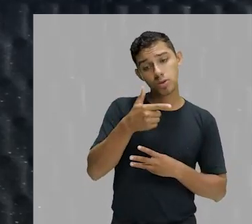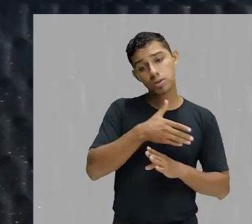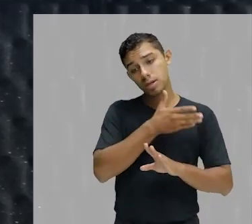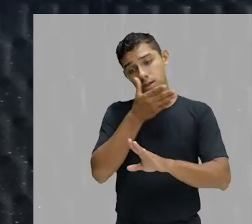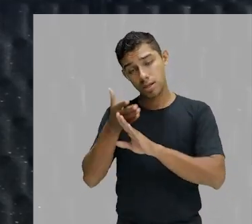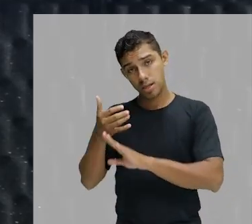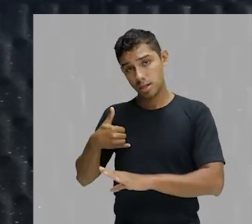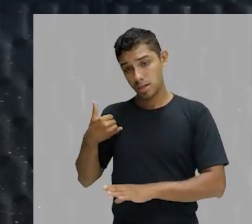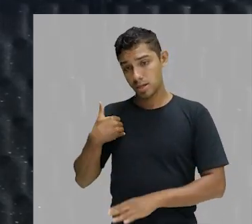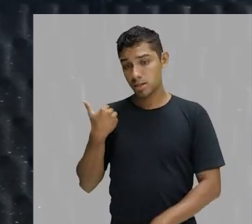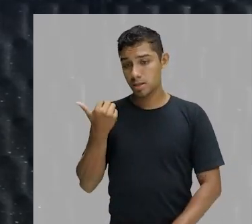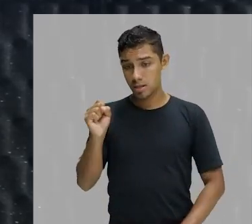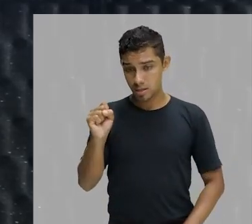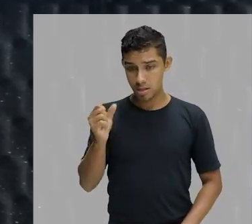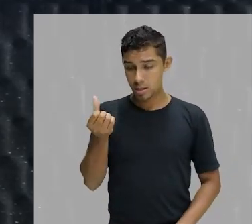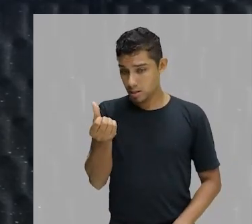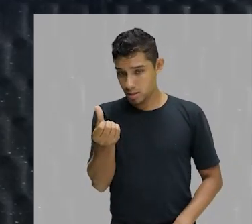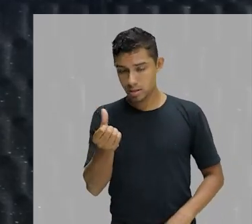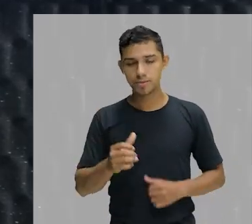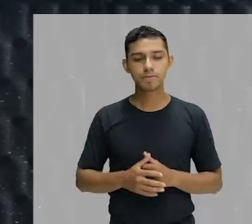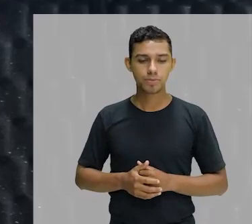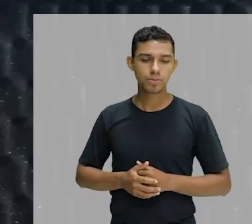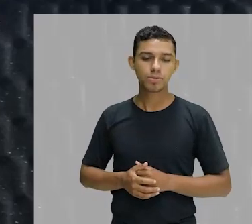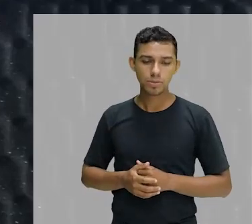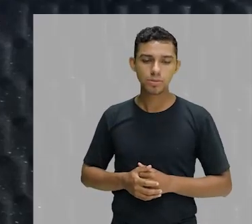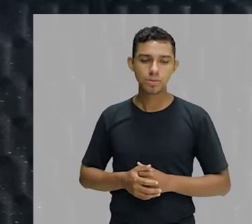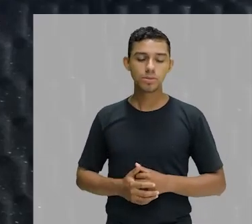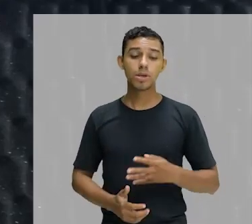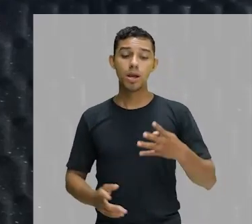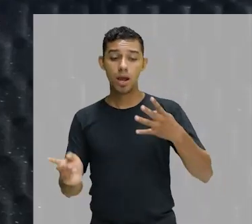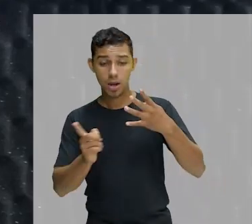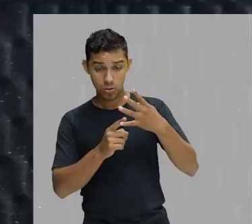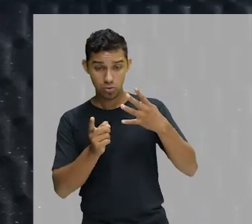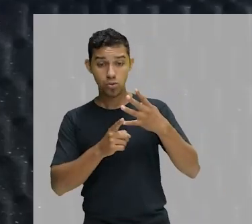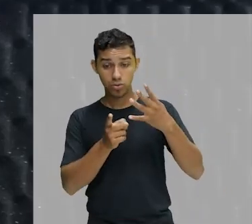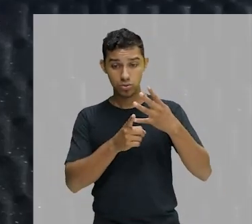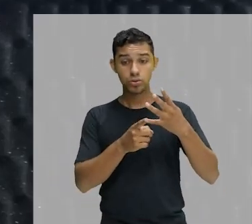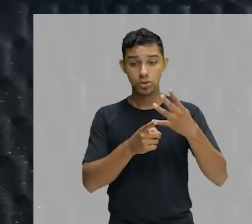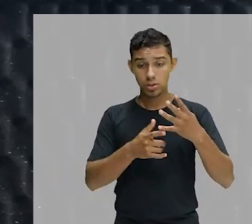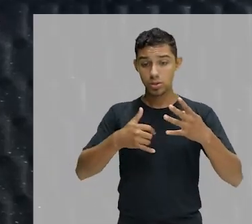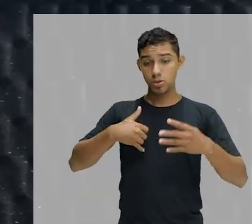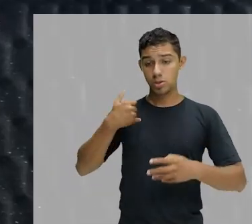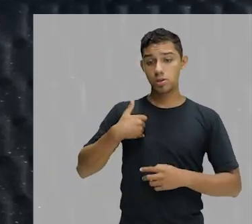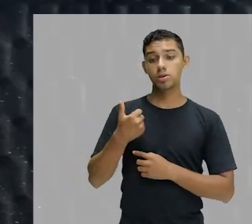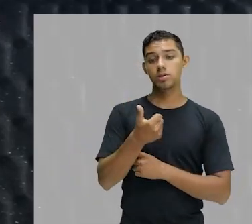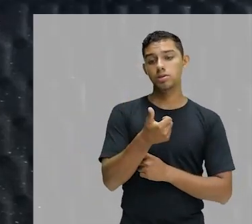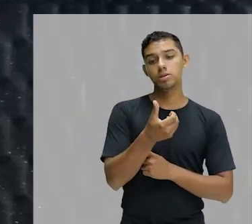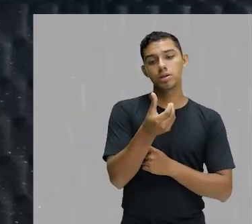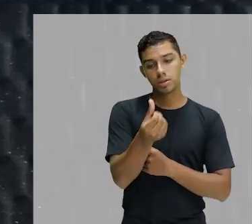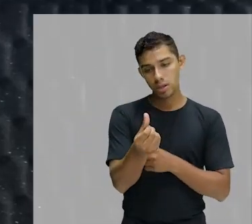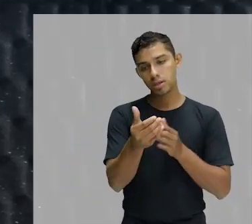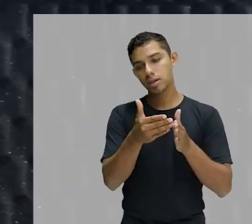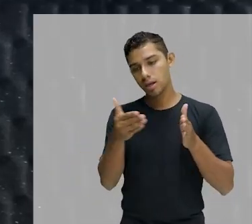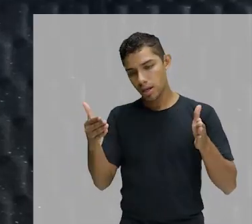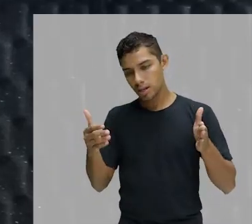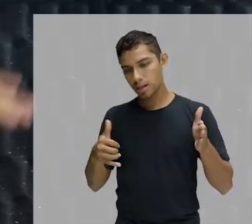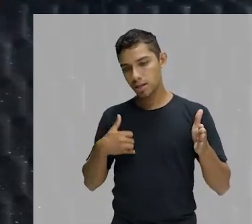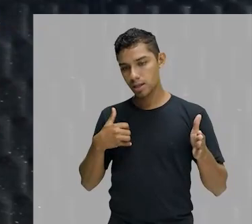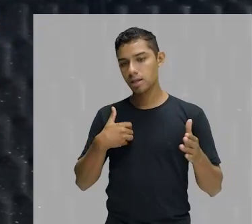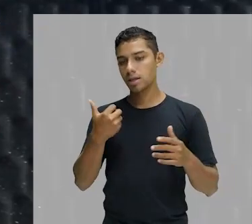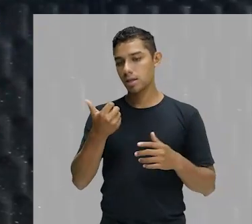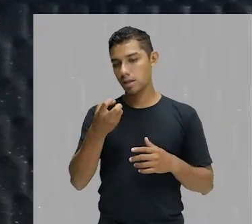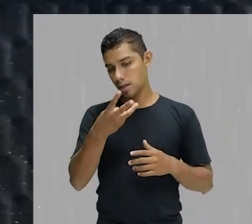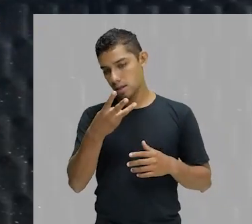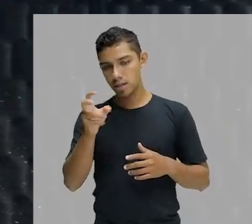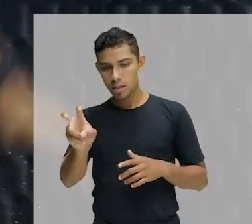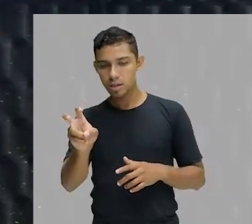quarta etapa, apenas dos 16 anos em diante, que a gente entra na etapa da especialização. A gente vê